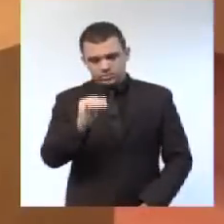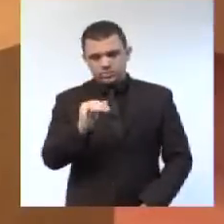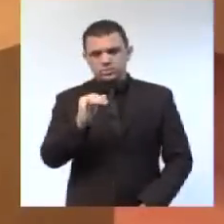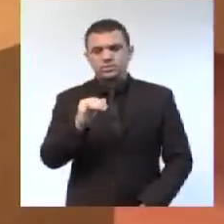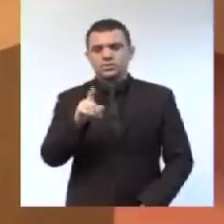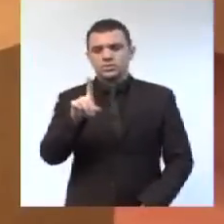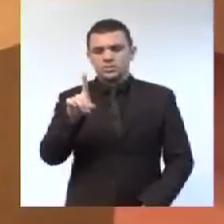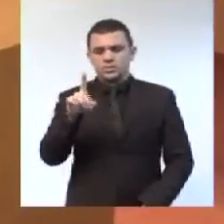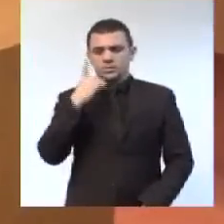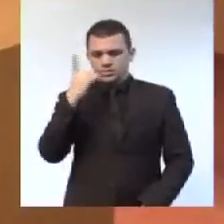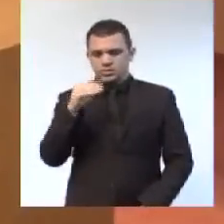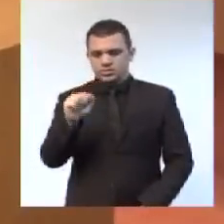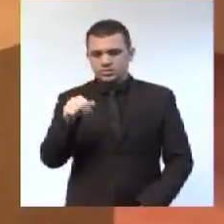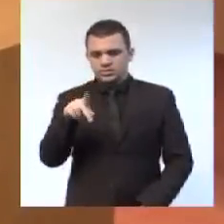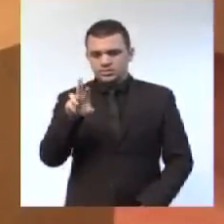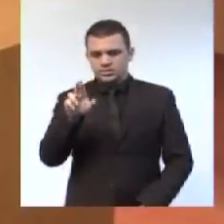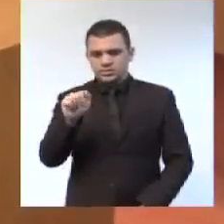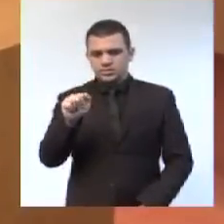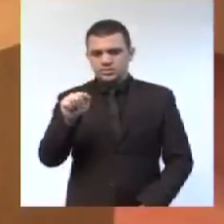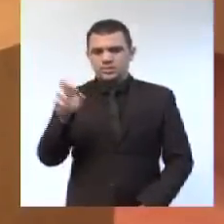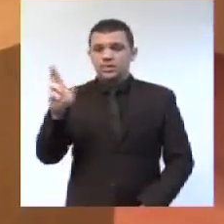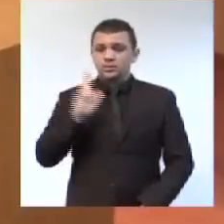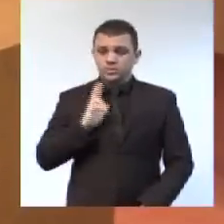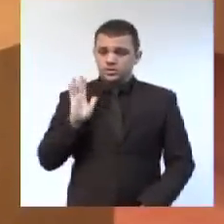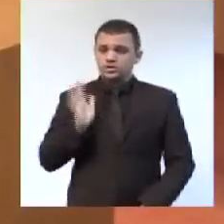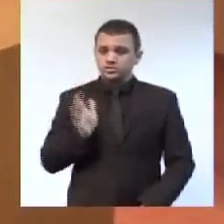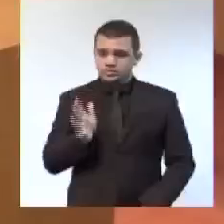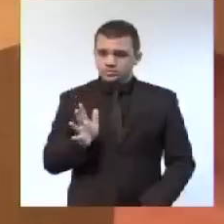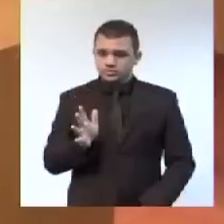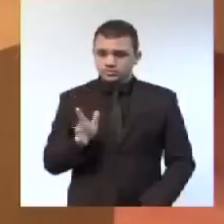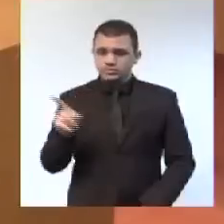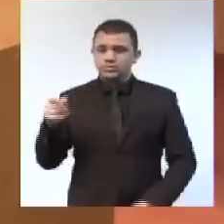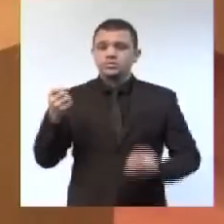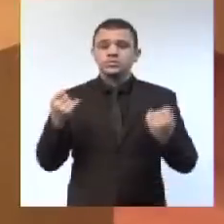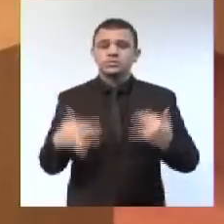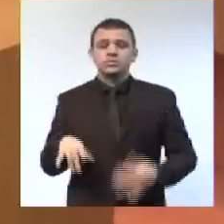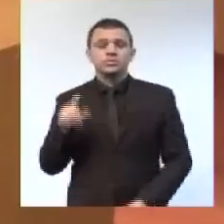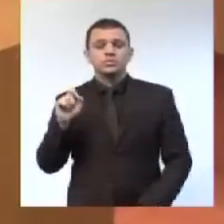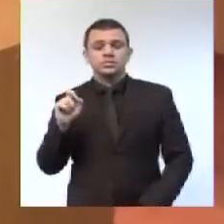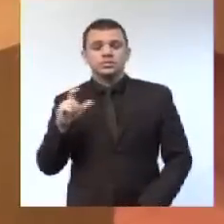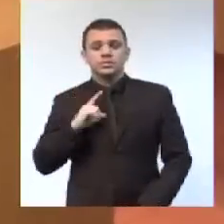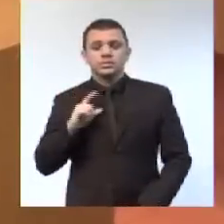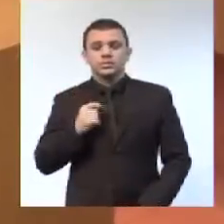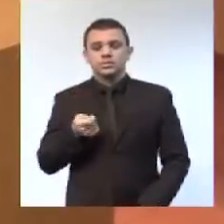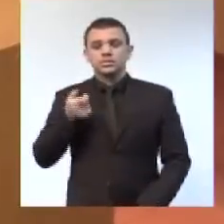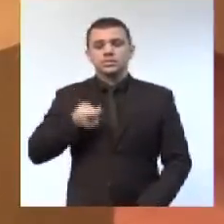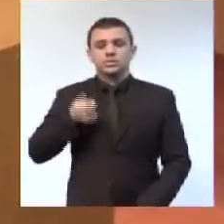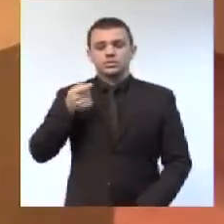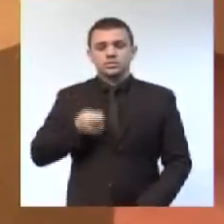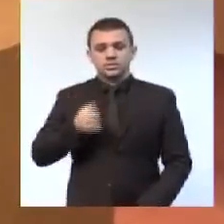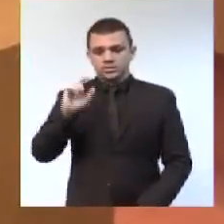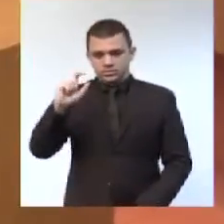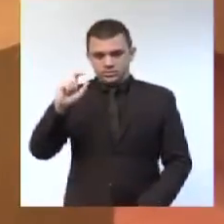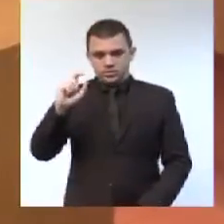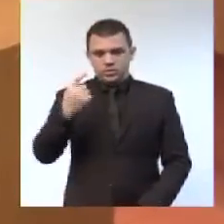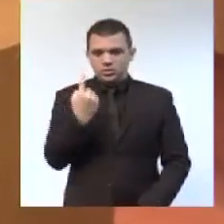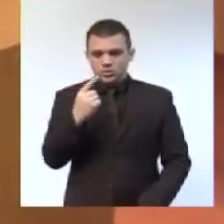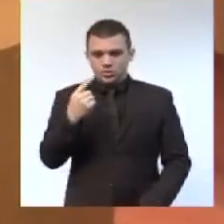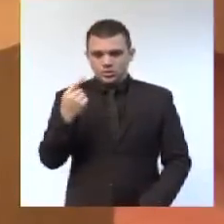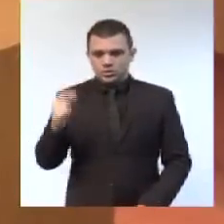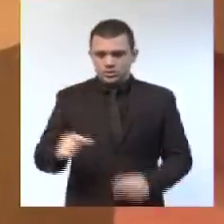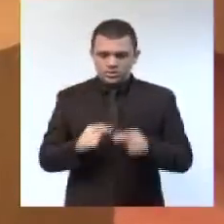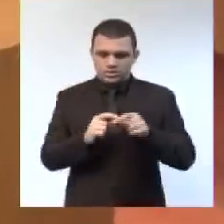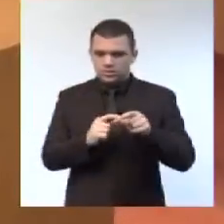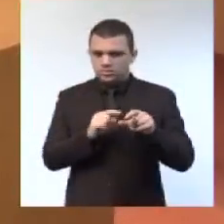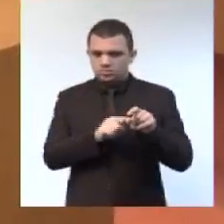Moura, e uma moeda de um real furada, vale mais para mim a moeda de um real furada. Para mim não me interessa a resposta